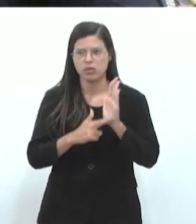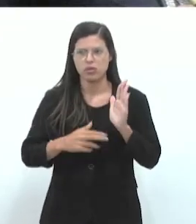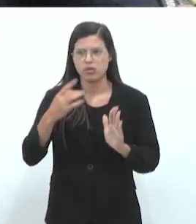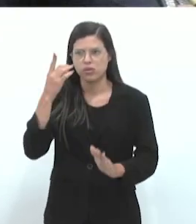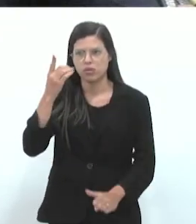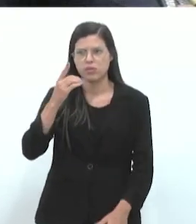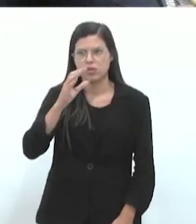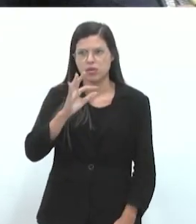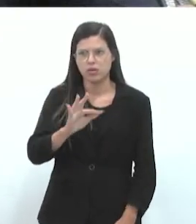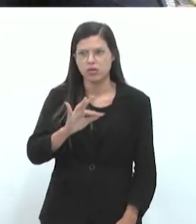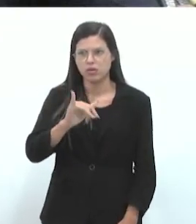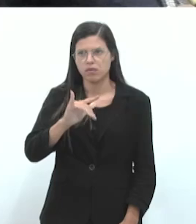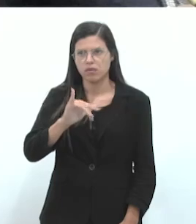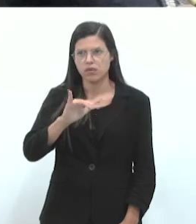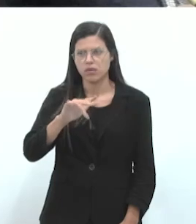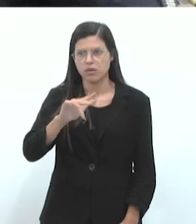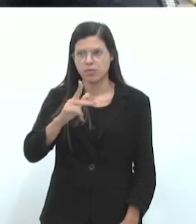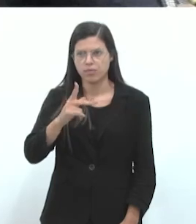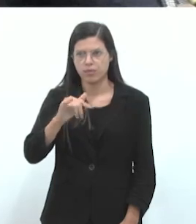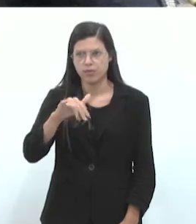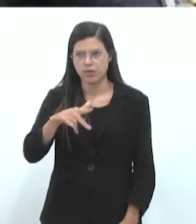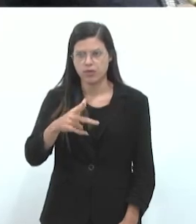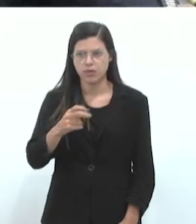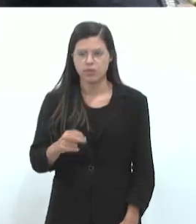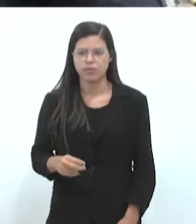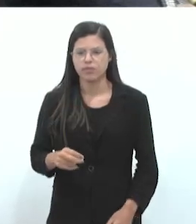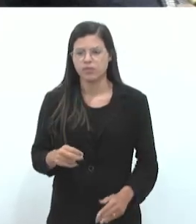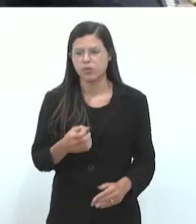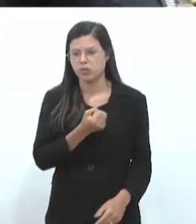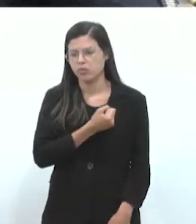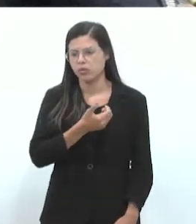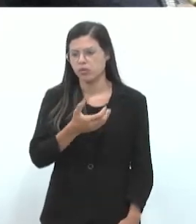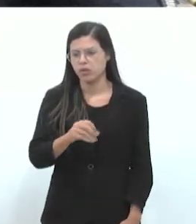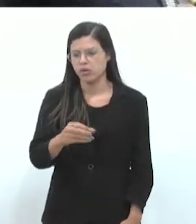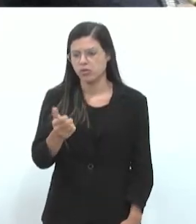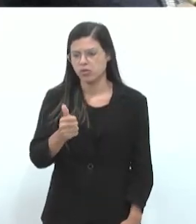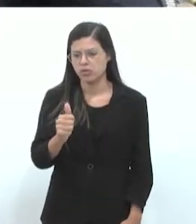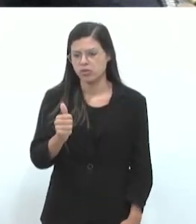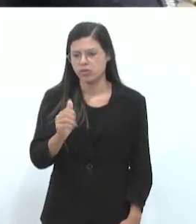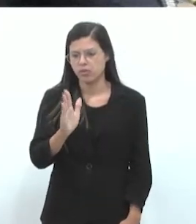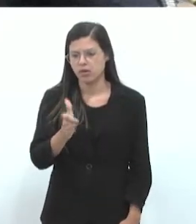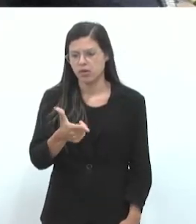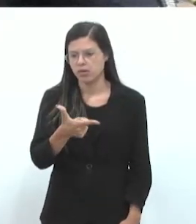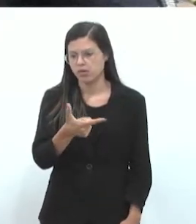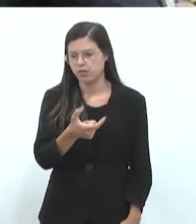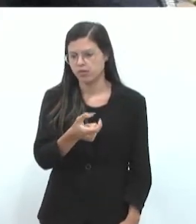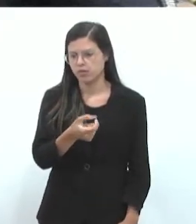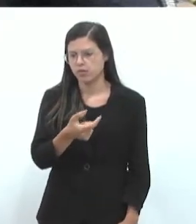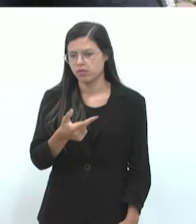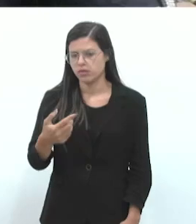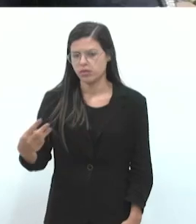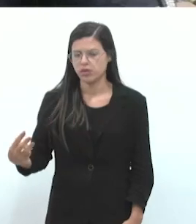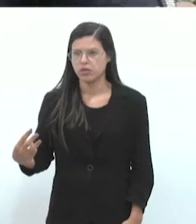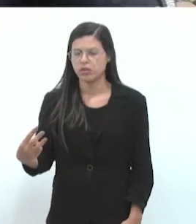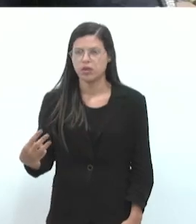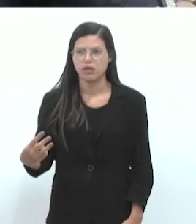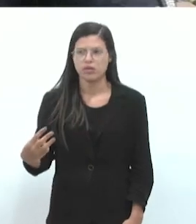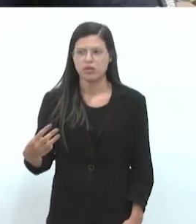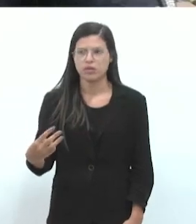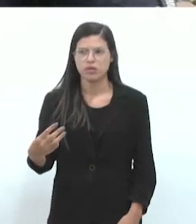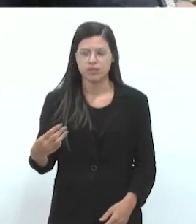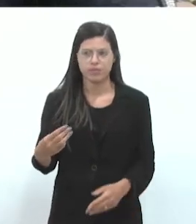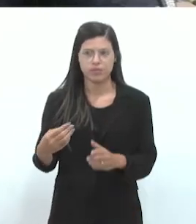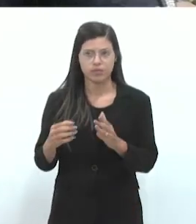Filipinho Raves, que já estavam anexados nos autos. Projeto de lei 1011 de 23, de autoria do deputado Júlio Rocha, que dispõe sobre